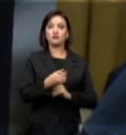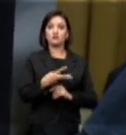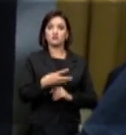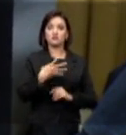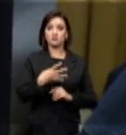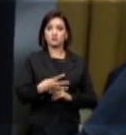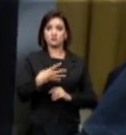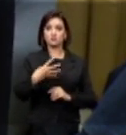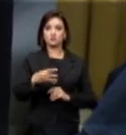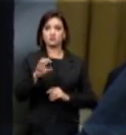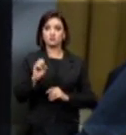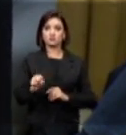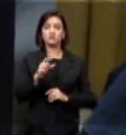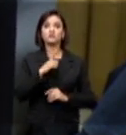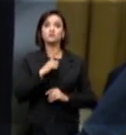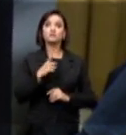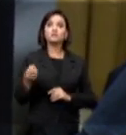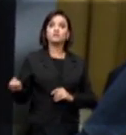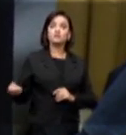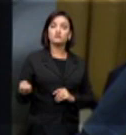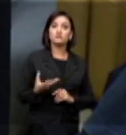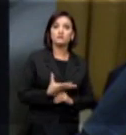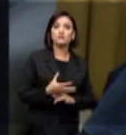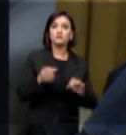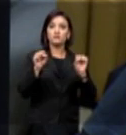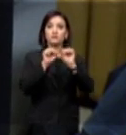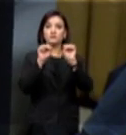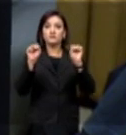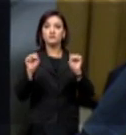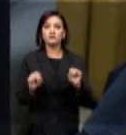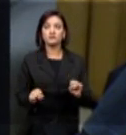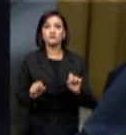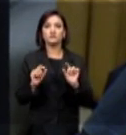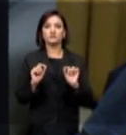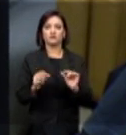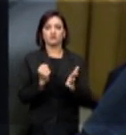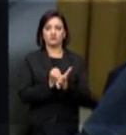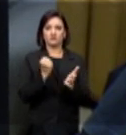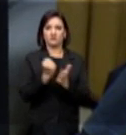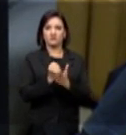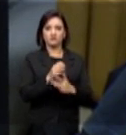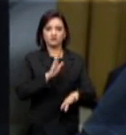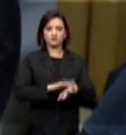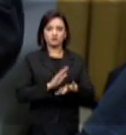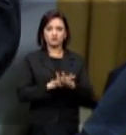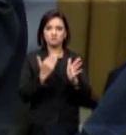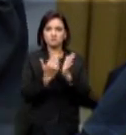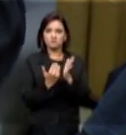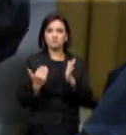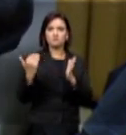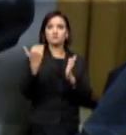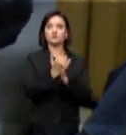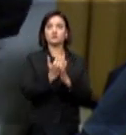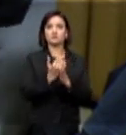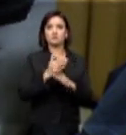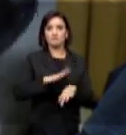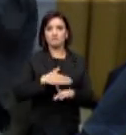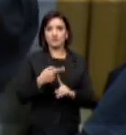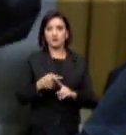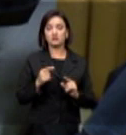13.448, ela trouxe uma nova sistemática de prorrogação das concessões ferroviárias, que, ao mesmo